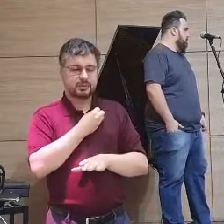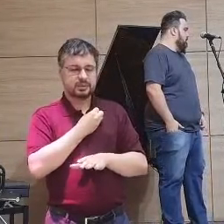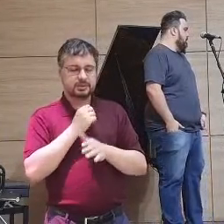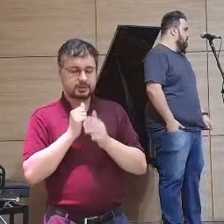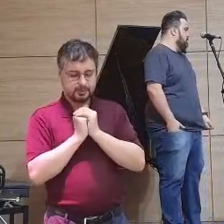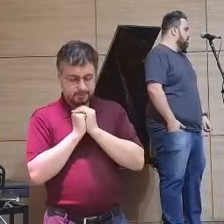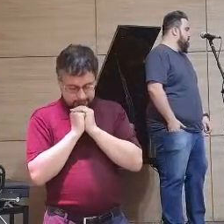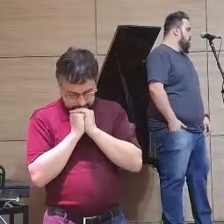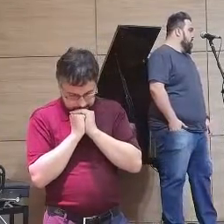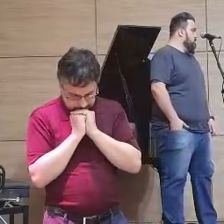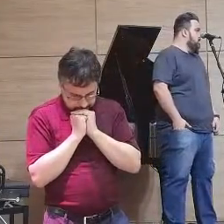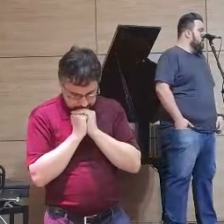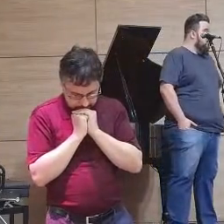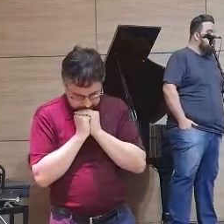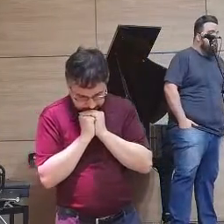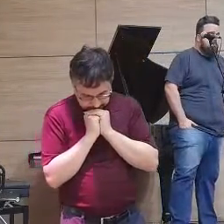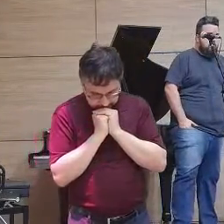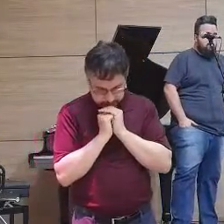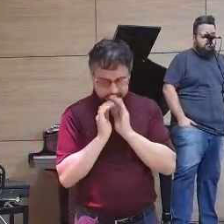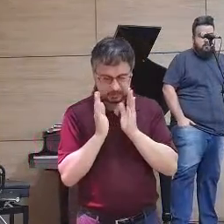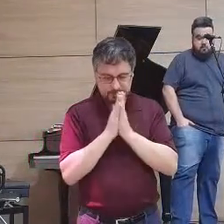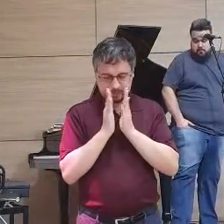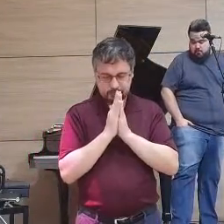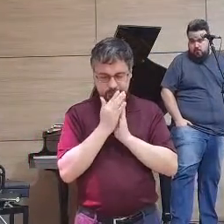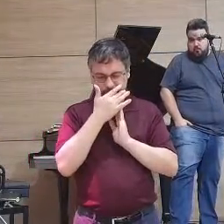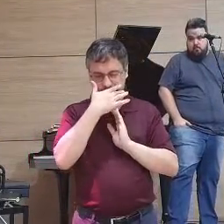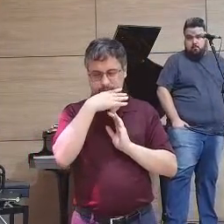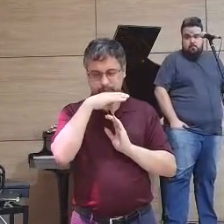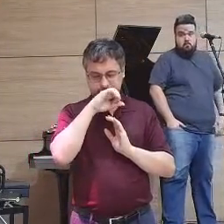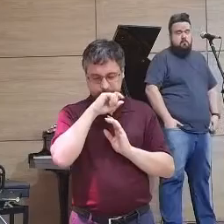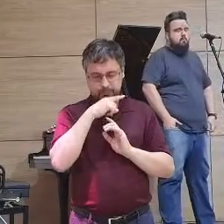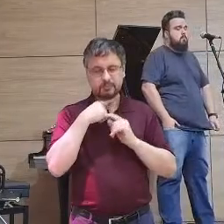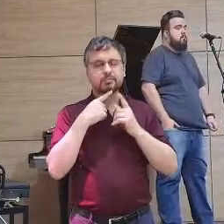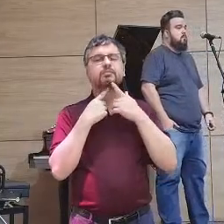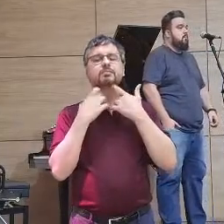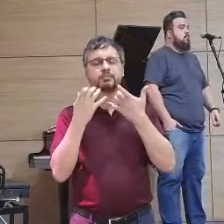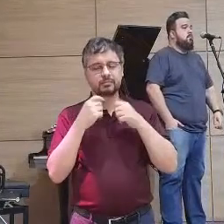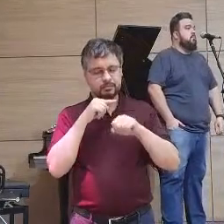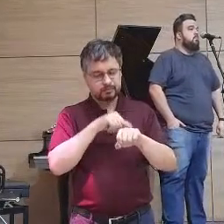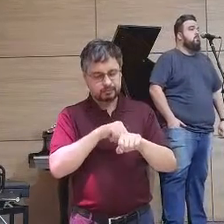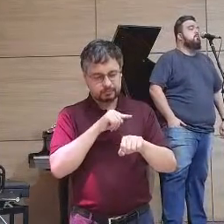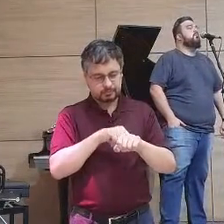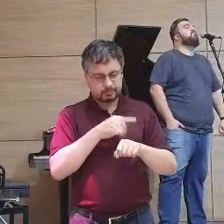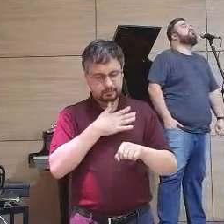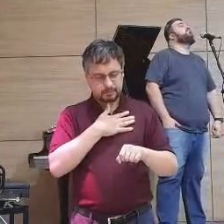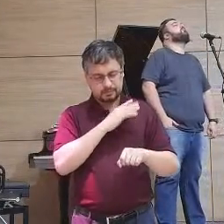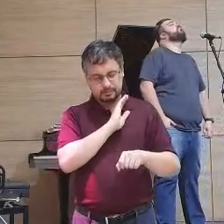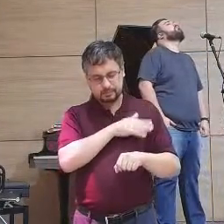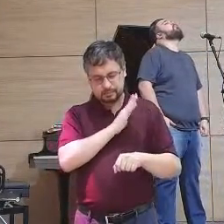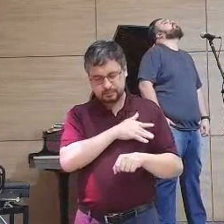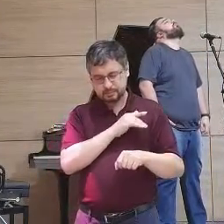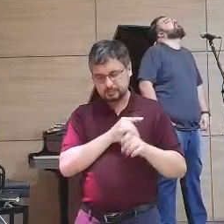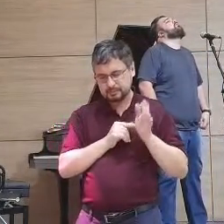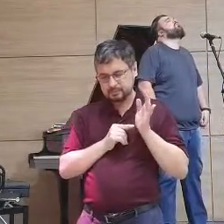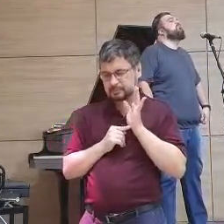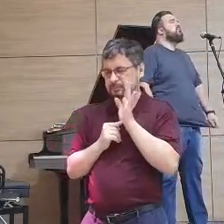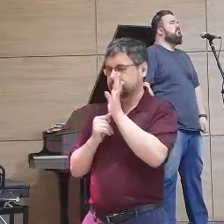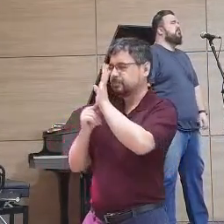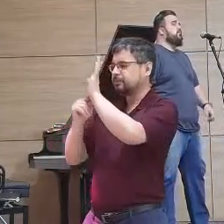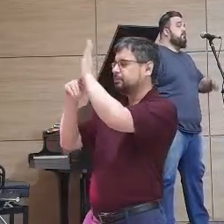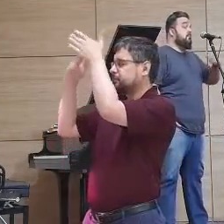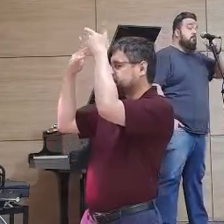os olhos pai eu quero nesse momento colocar o meu coração diante do teu altar é o meu